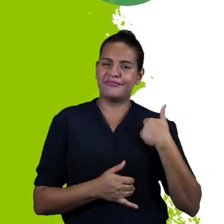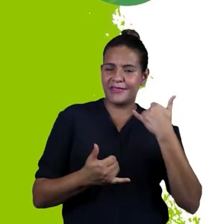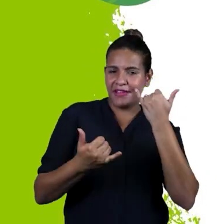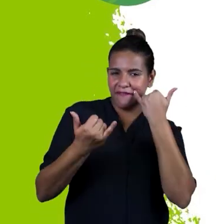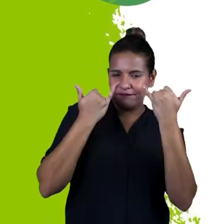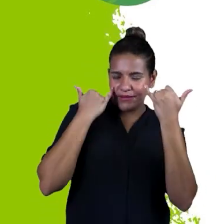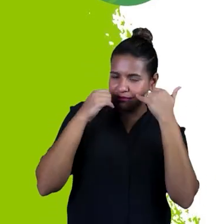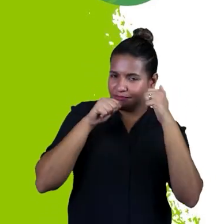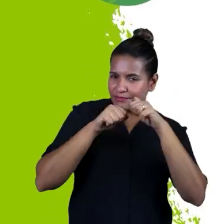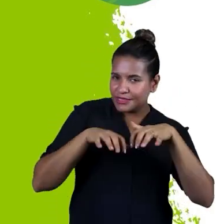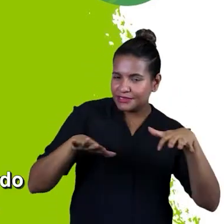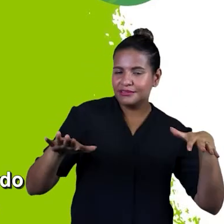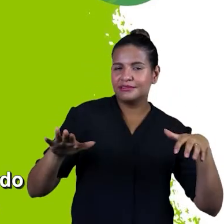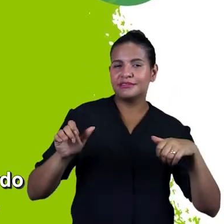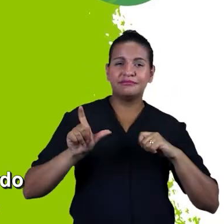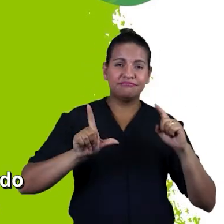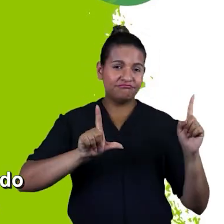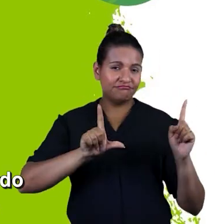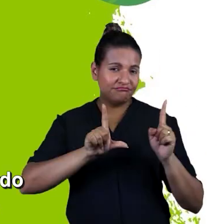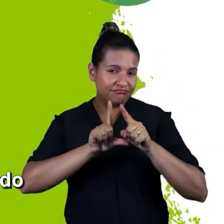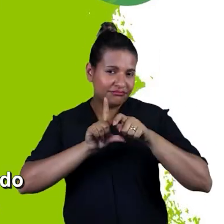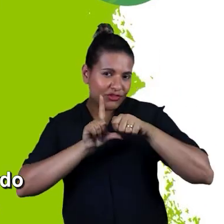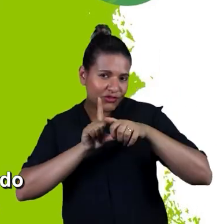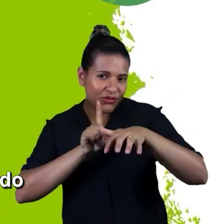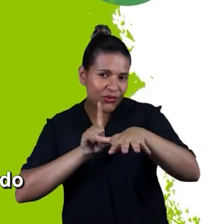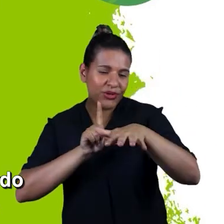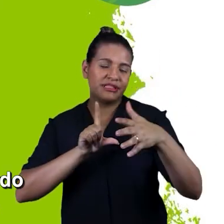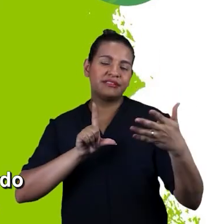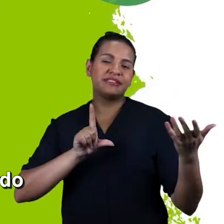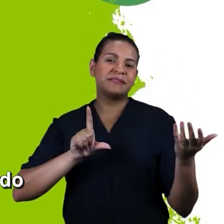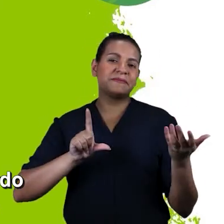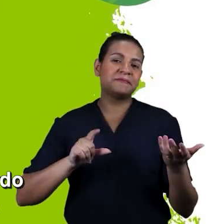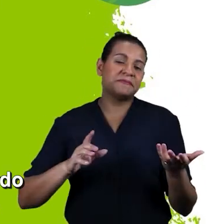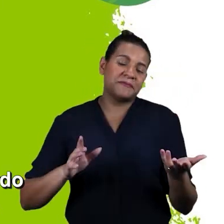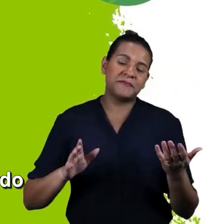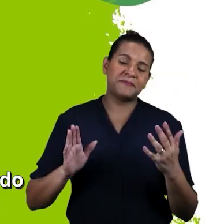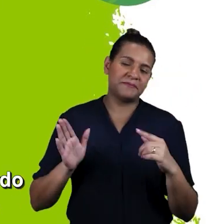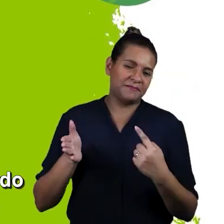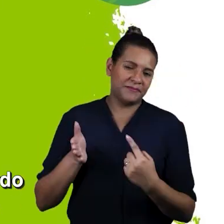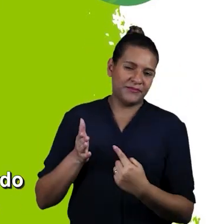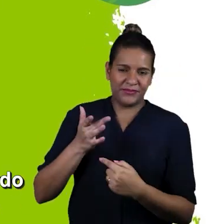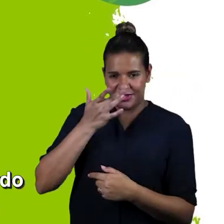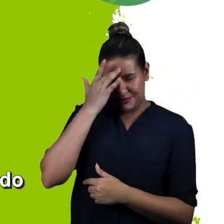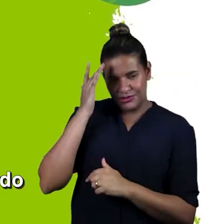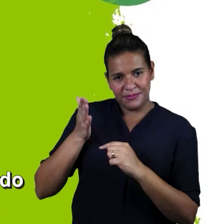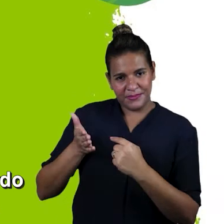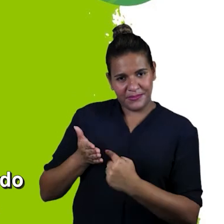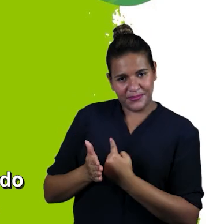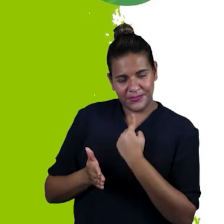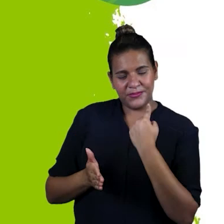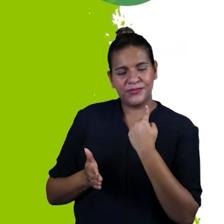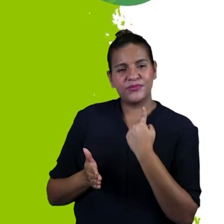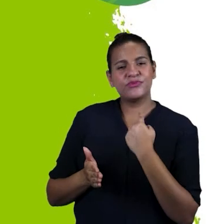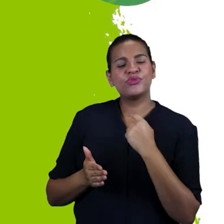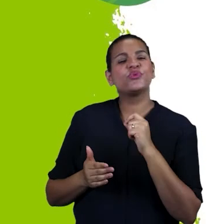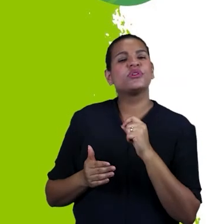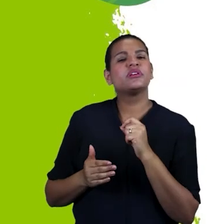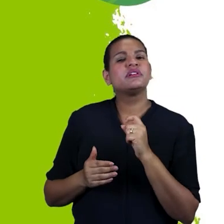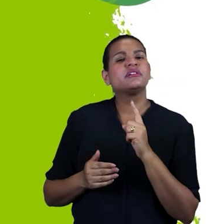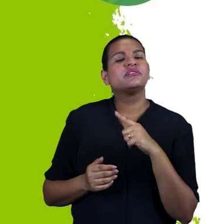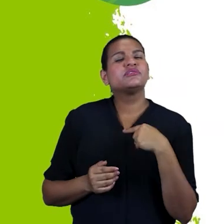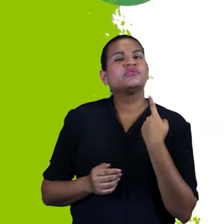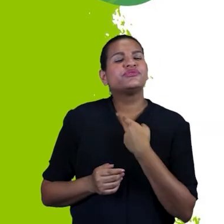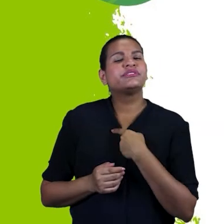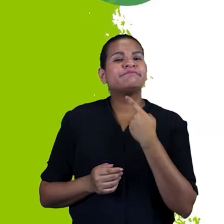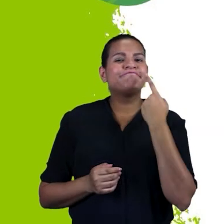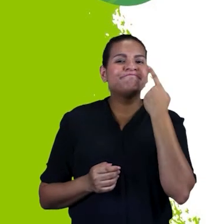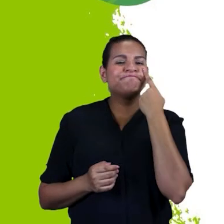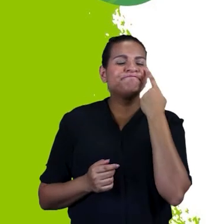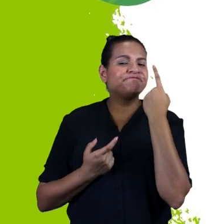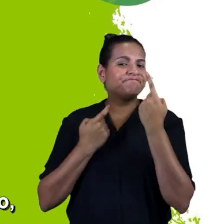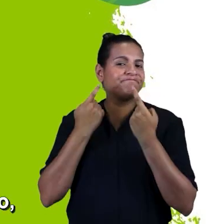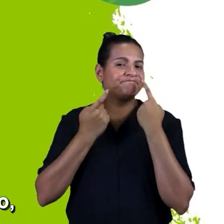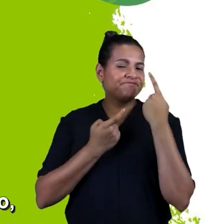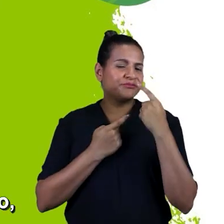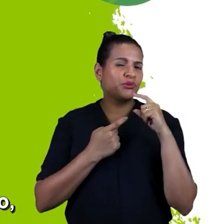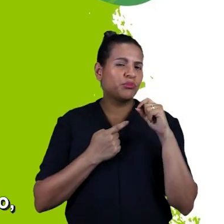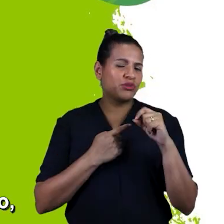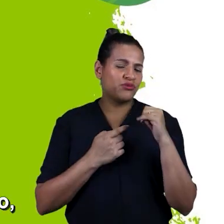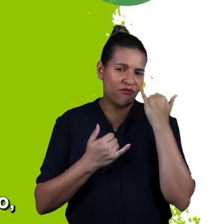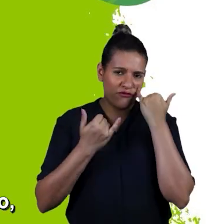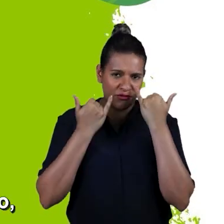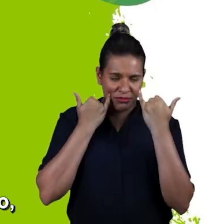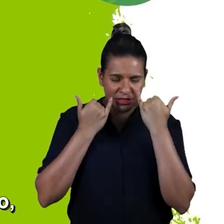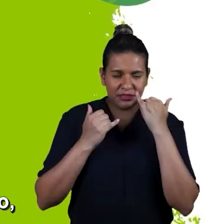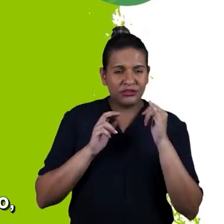de influencer, de bolha de informação, né, o Eduardo aqui perguntou pra gente que gostaria de saber se a